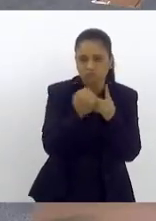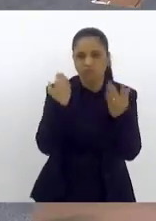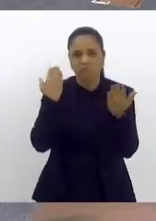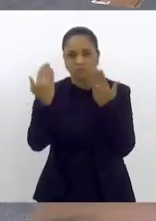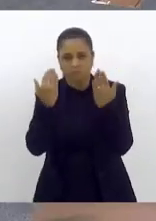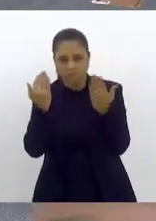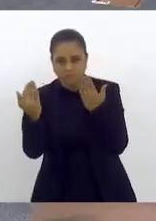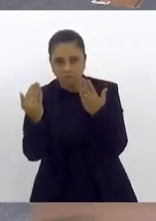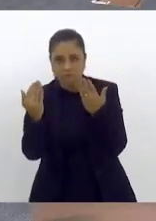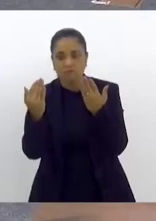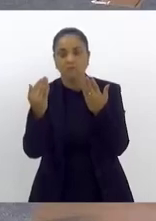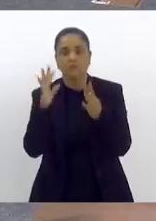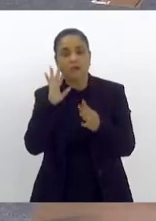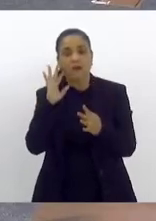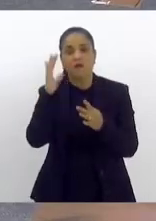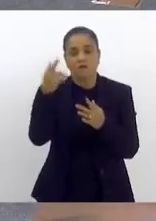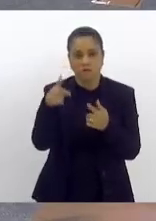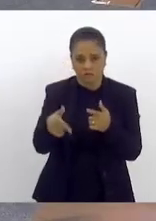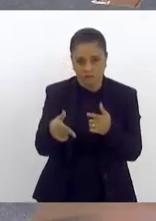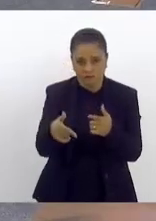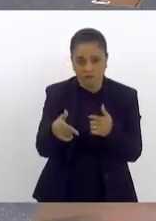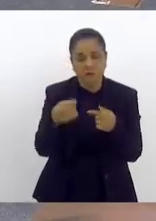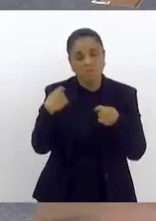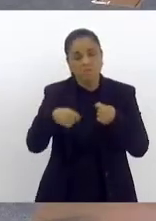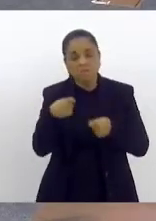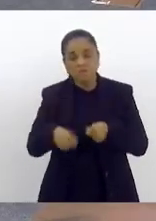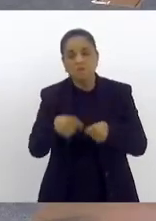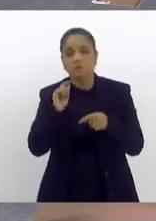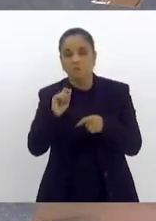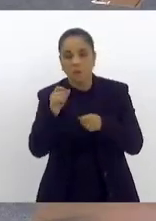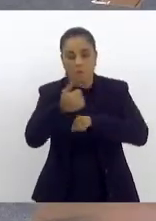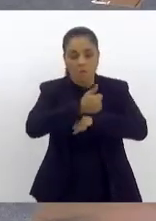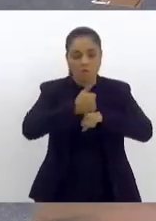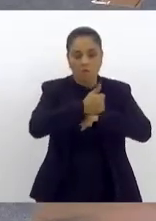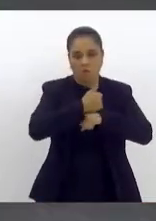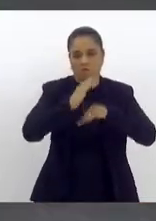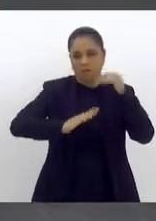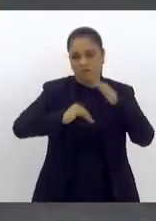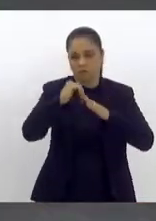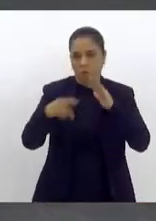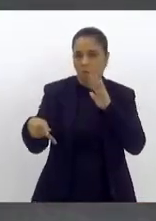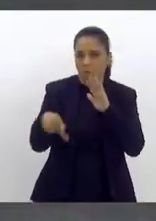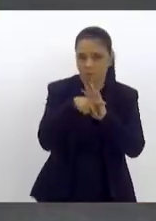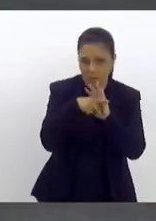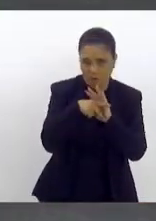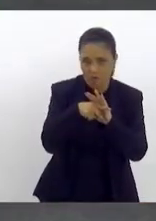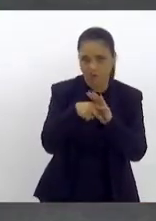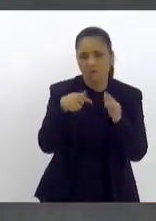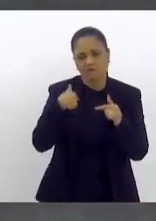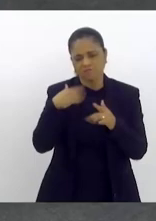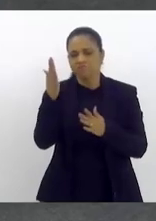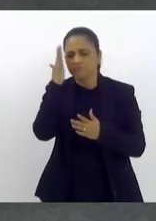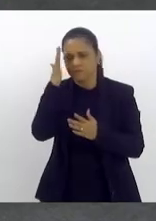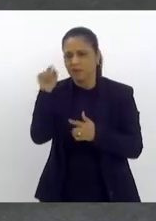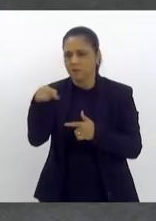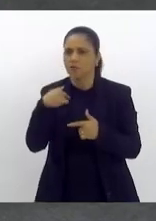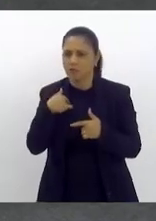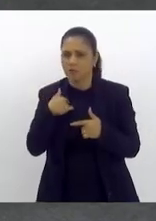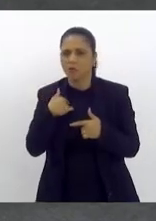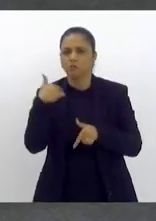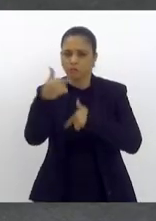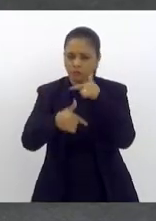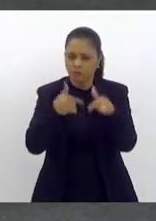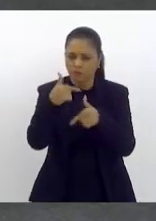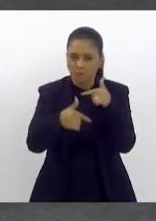seja. Para isso, deputado, tem que recompor o quadro dos profissionais. E, por fim mesmo, Tia Ju, Vossa Excelência sabe que eu milito na área antimanicomial e não vou falar